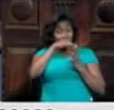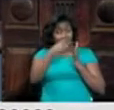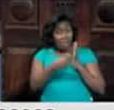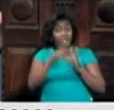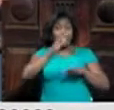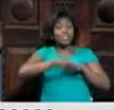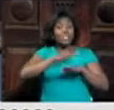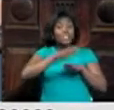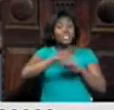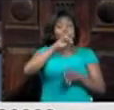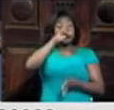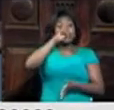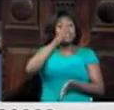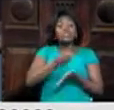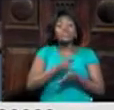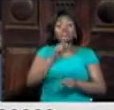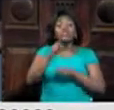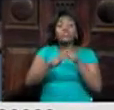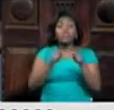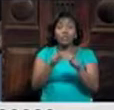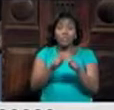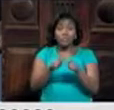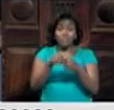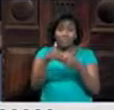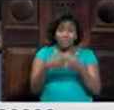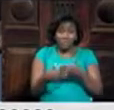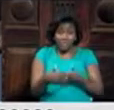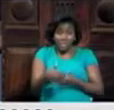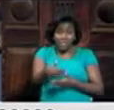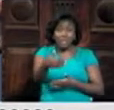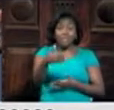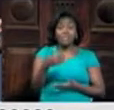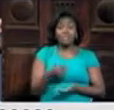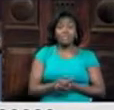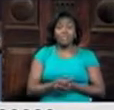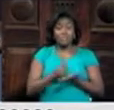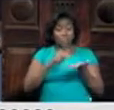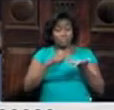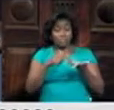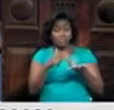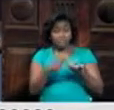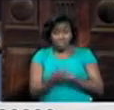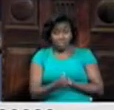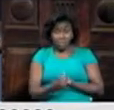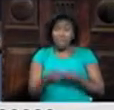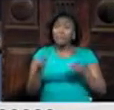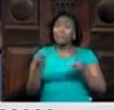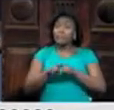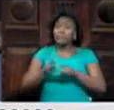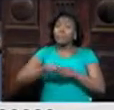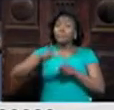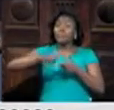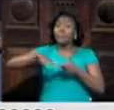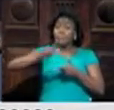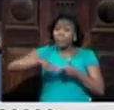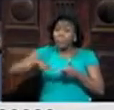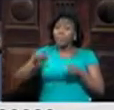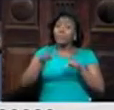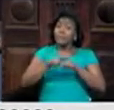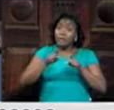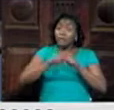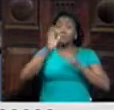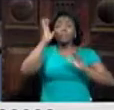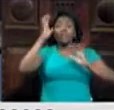decidir quais os rumos devem ser tomados, tio Carlos, nas suas questões, inclusive nos problemas, mas também nas